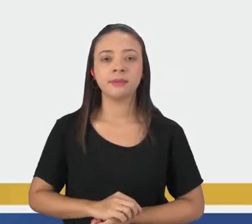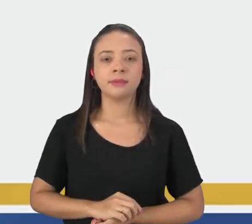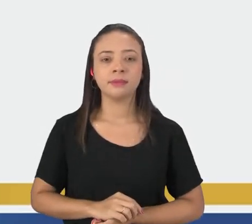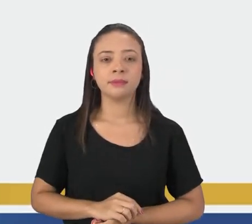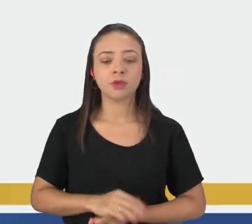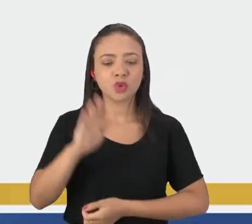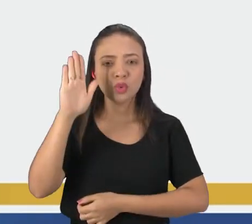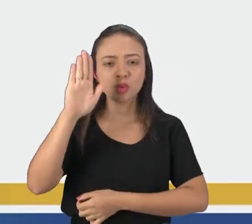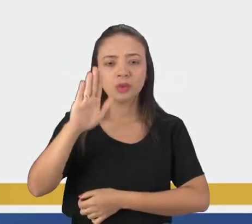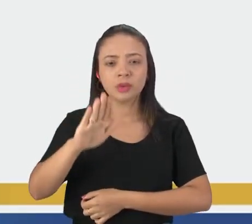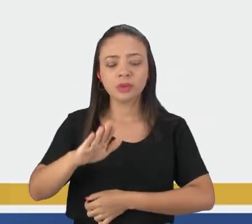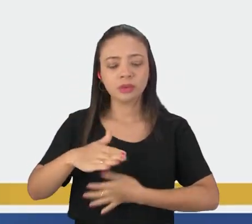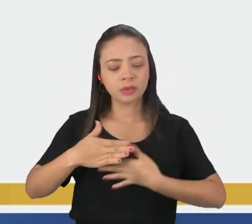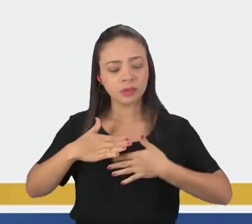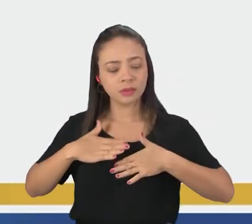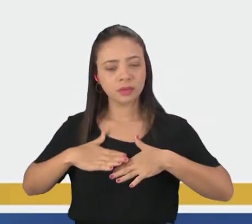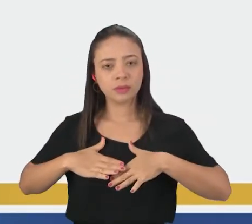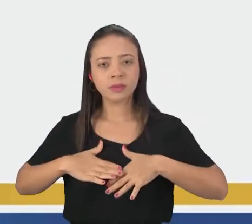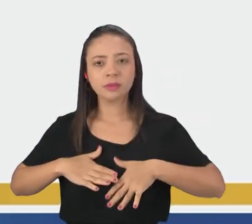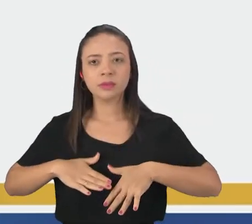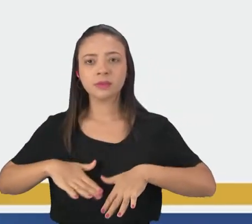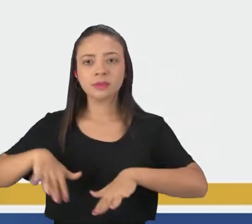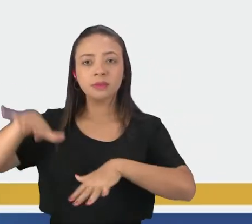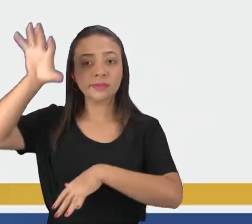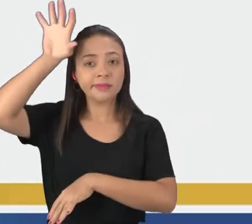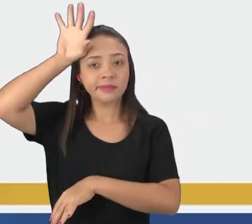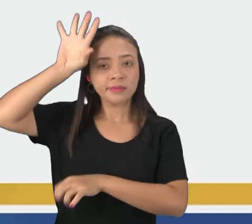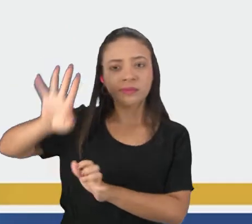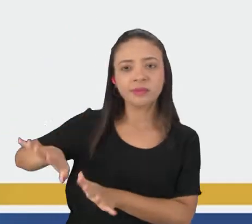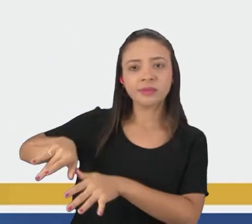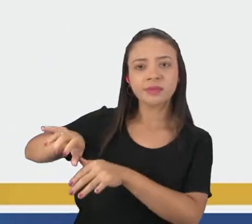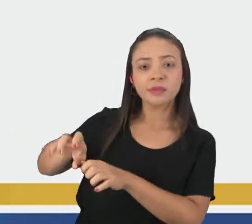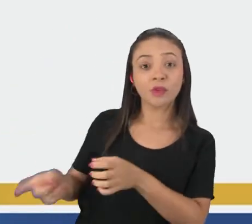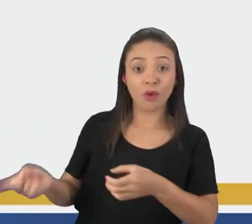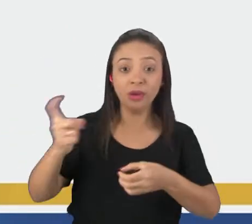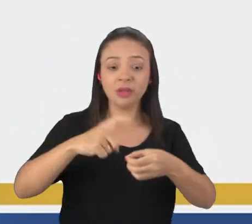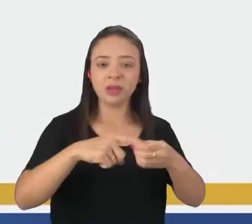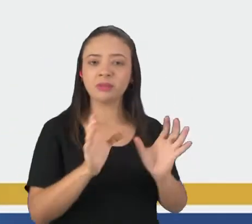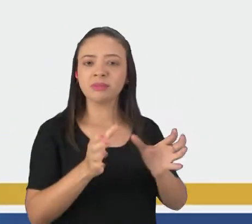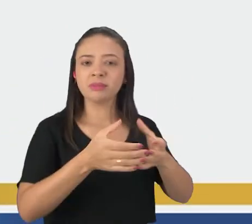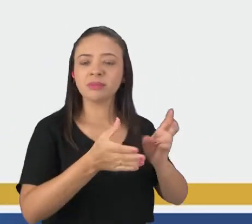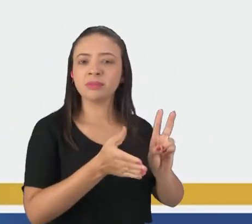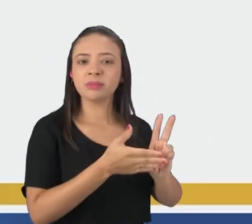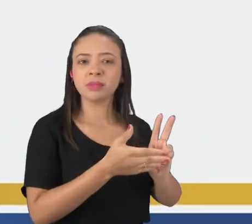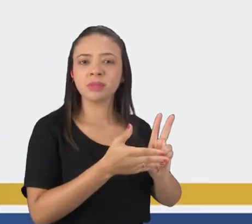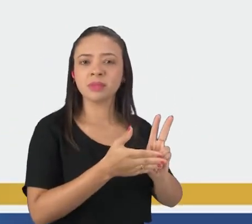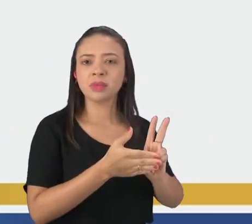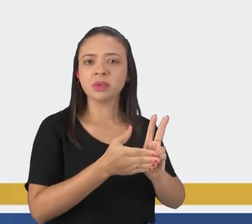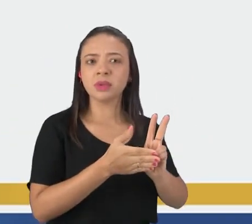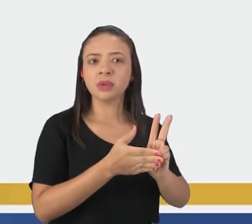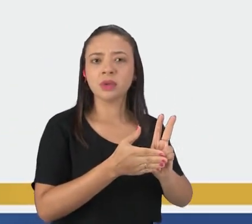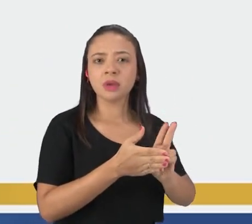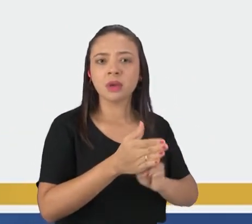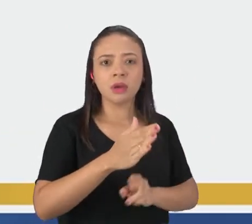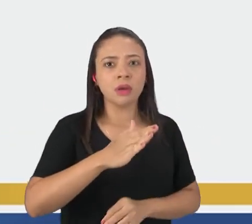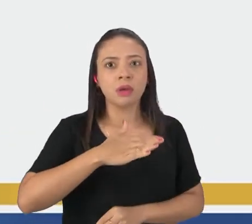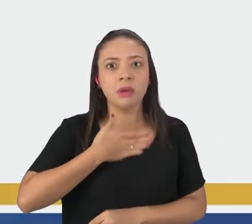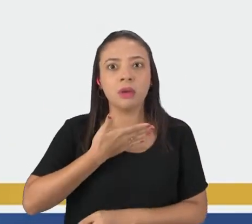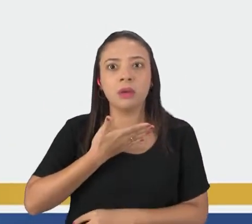Numa tarde tranquila, Yara voltava para sua tribo, quando de repente